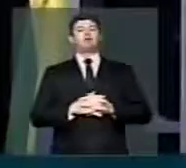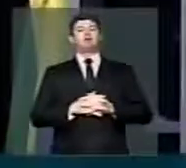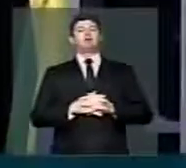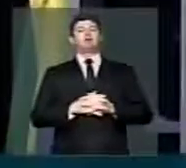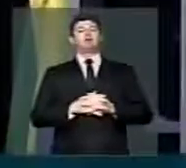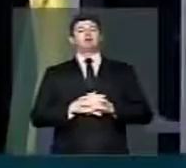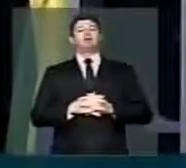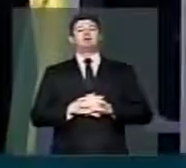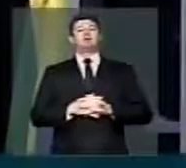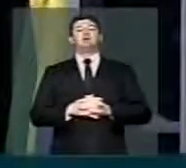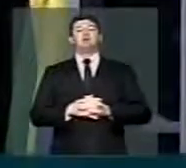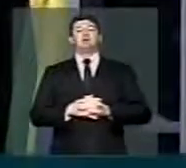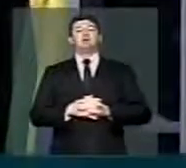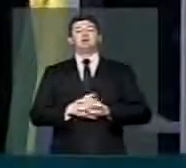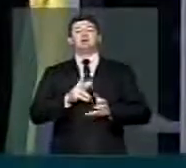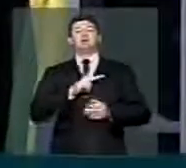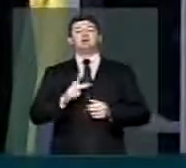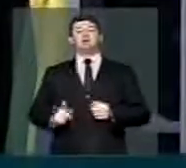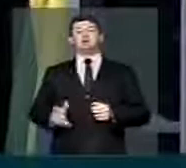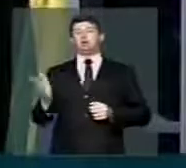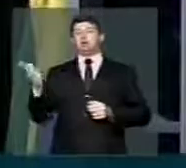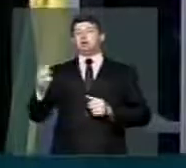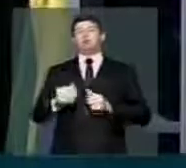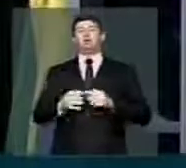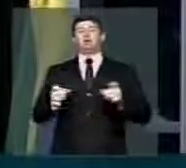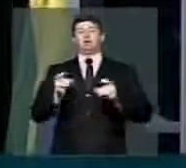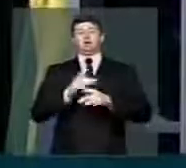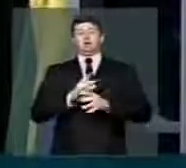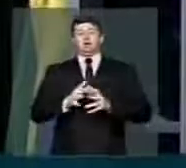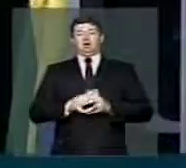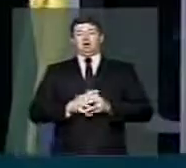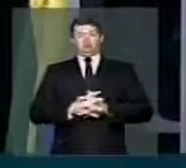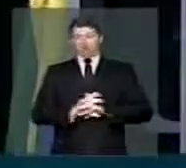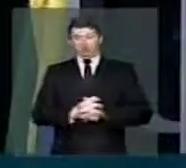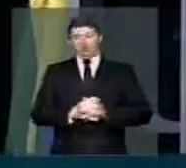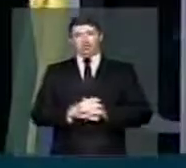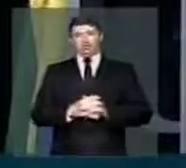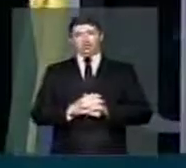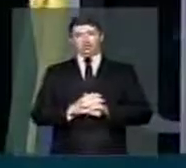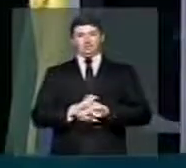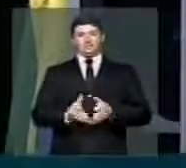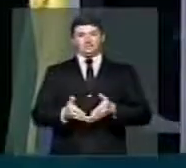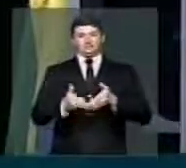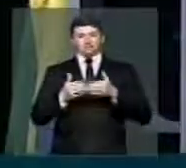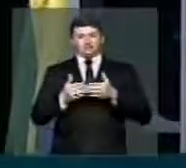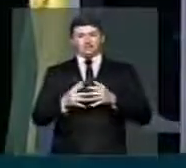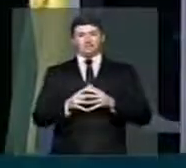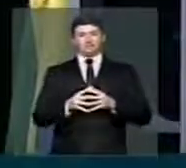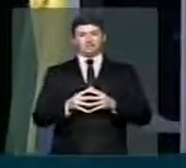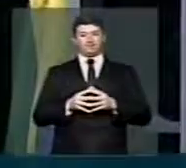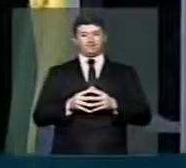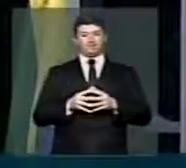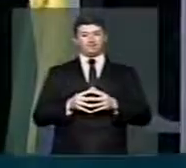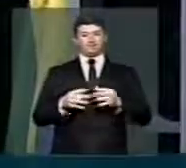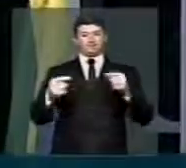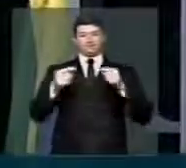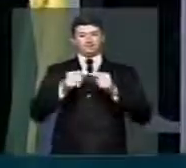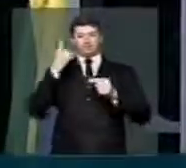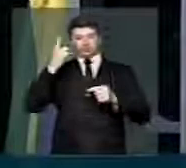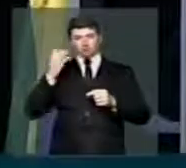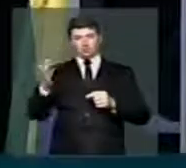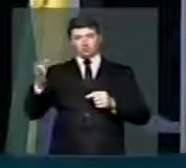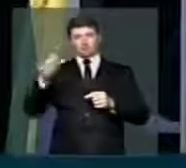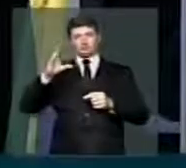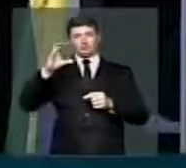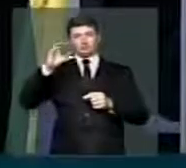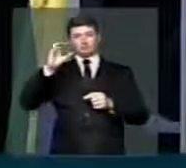presidente. Senhor presidente, para terminar, eu gostaria de, baseado no que o deputado